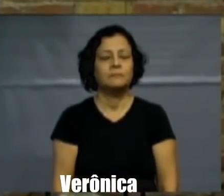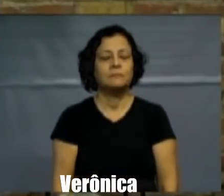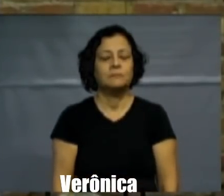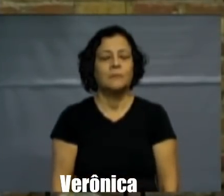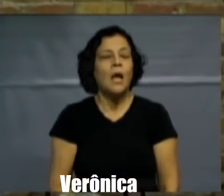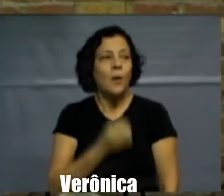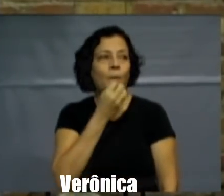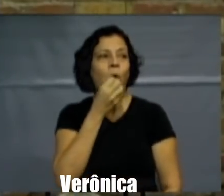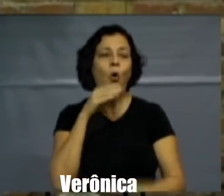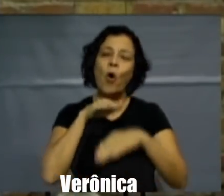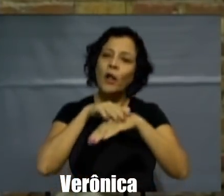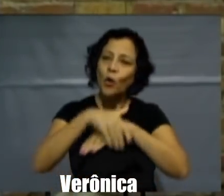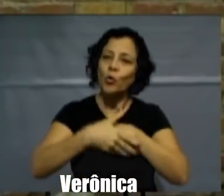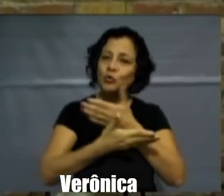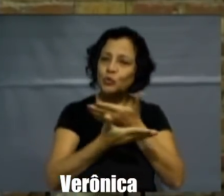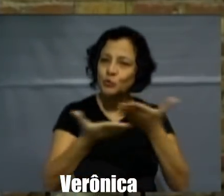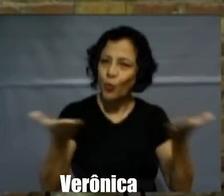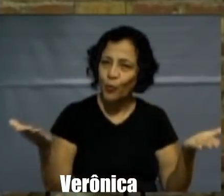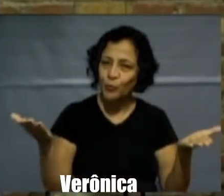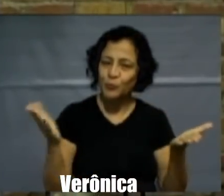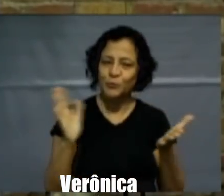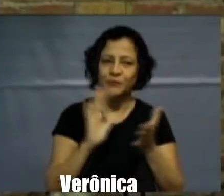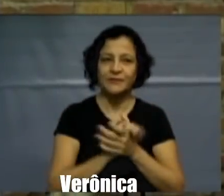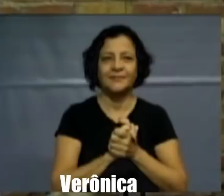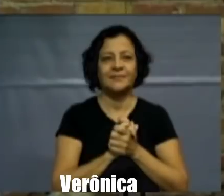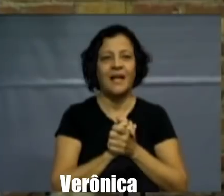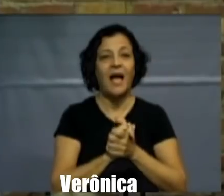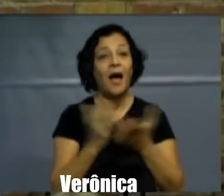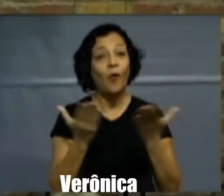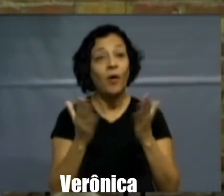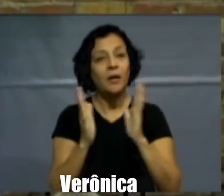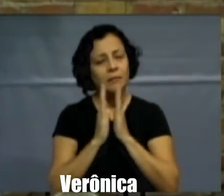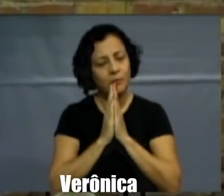Boa noite a todos. Vamos orar.